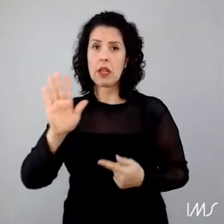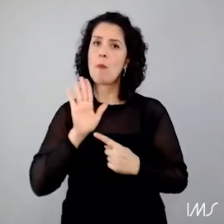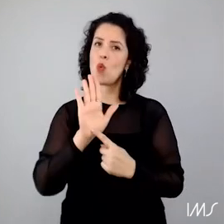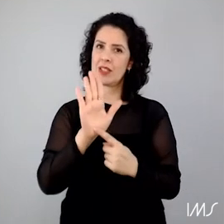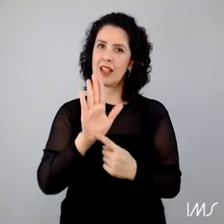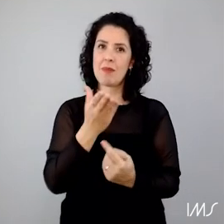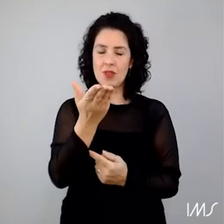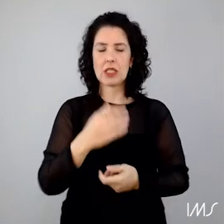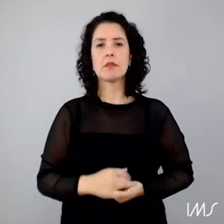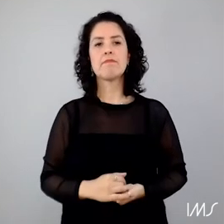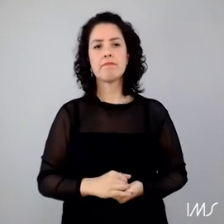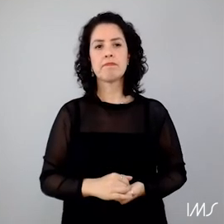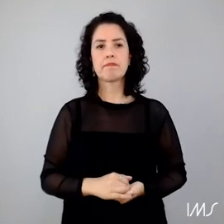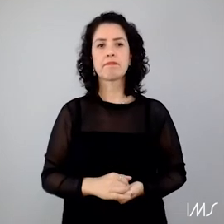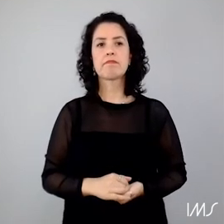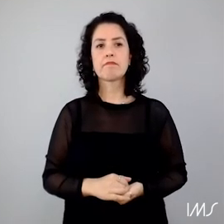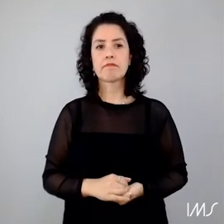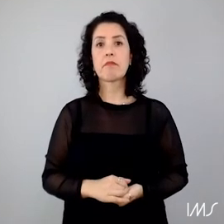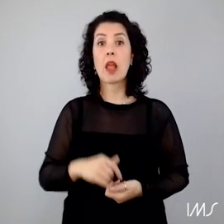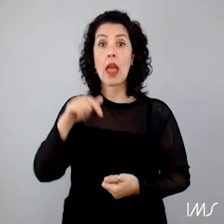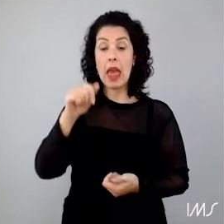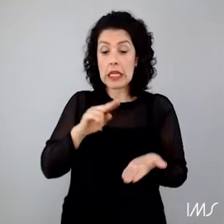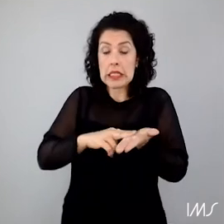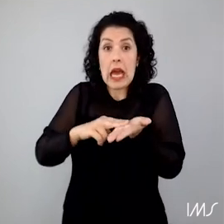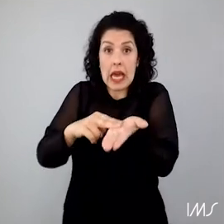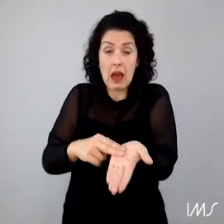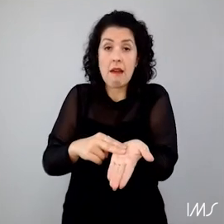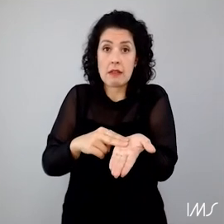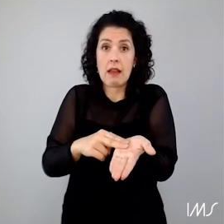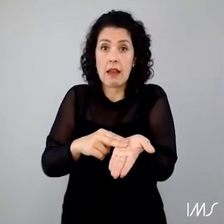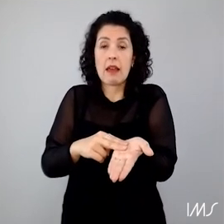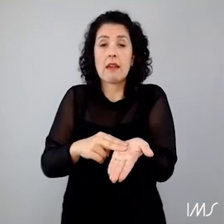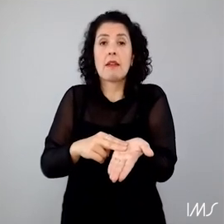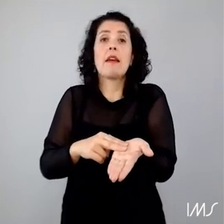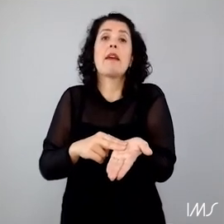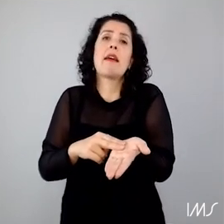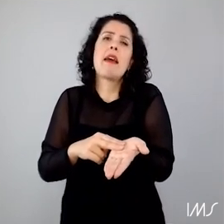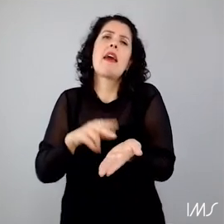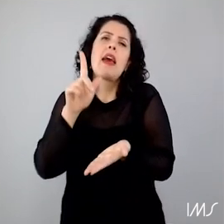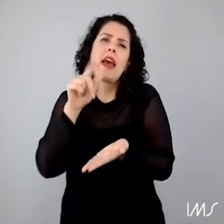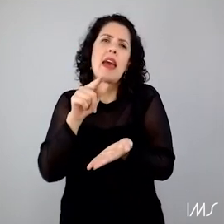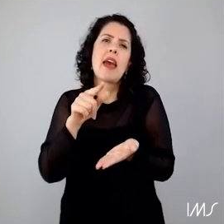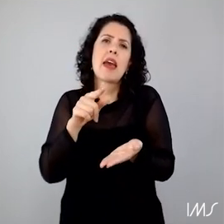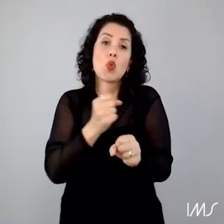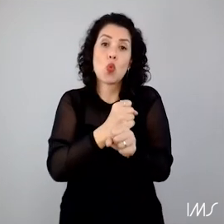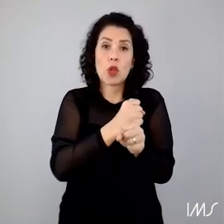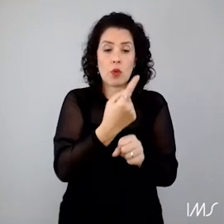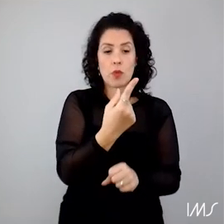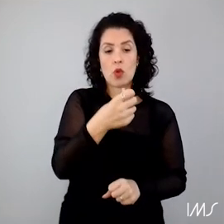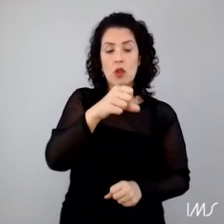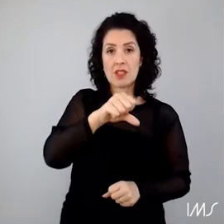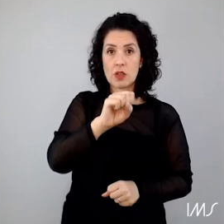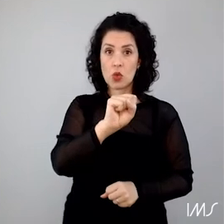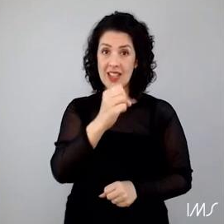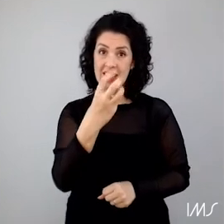Vou passar a próxima. Essa carta, que é de 83, né, de outubro de 83, endereçada por